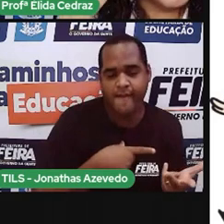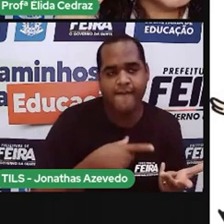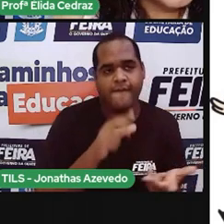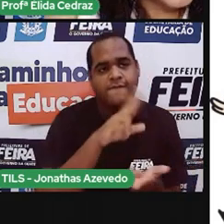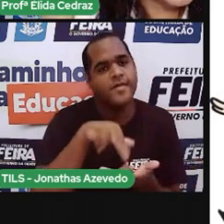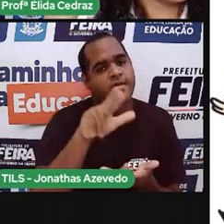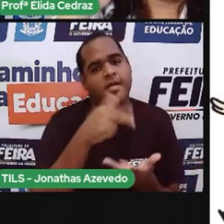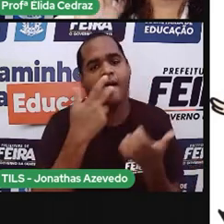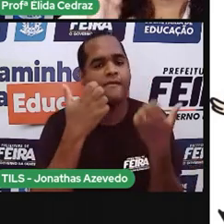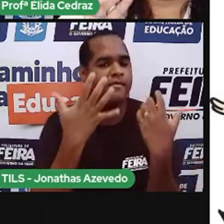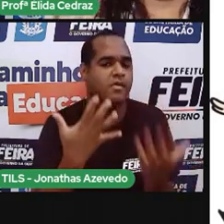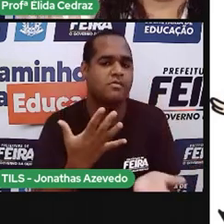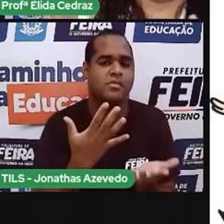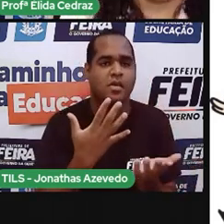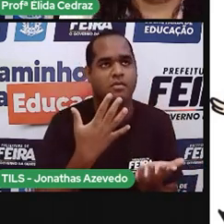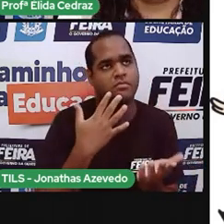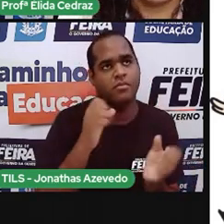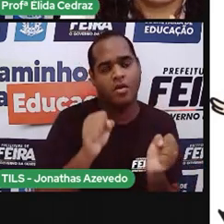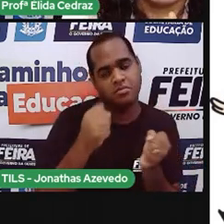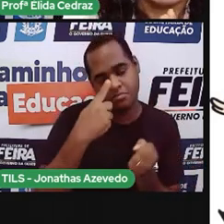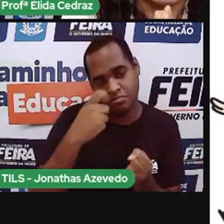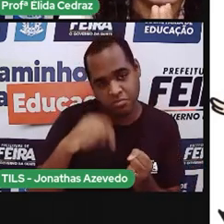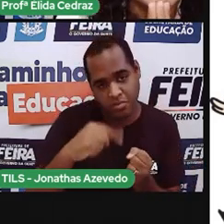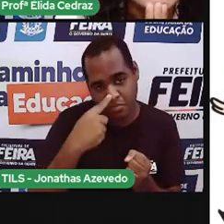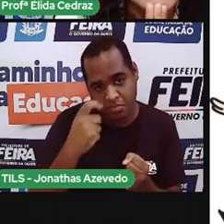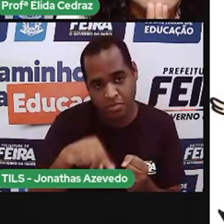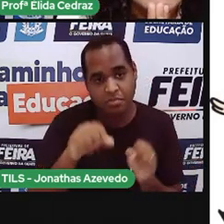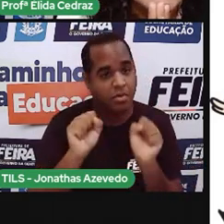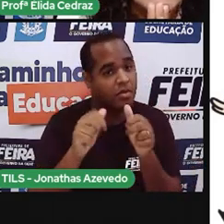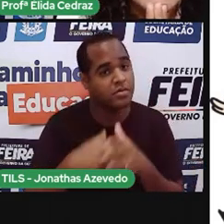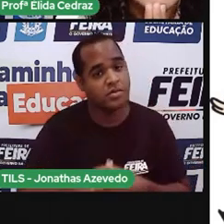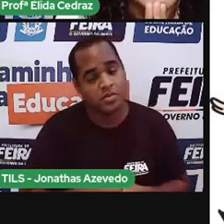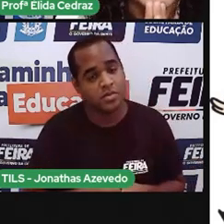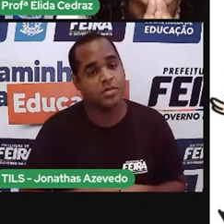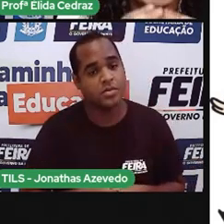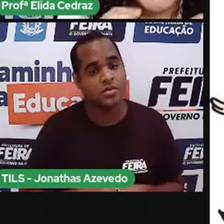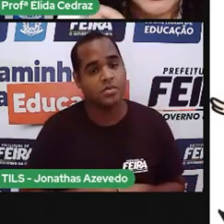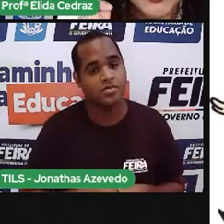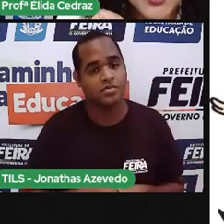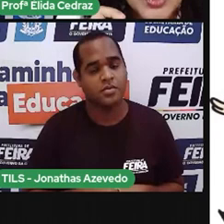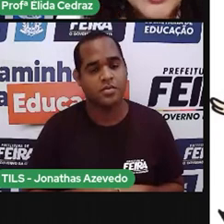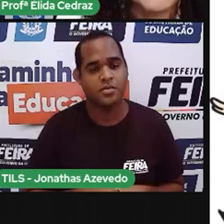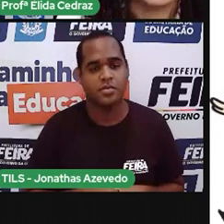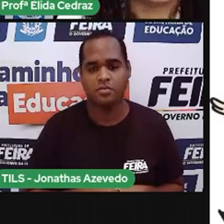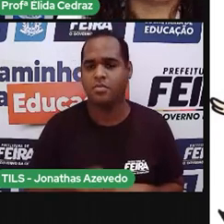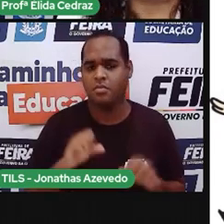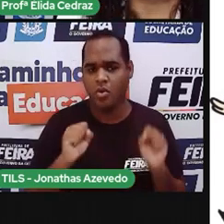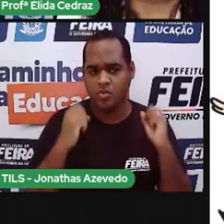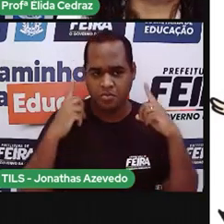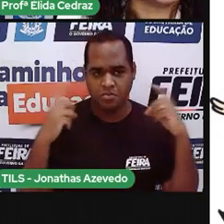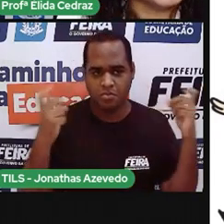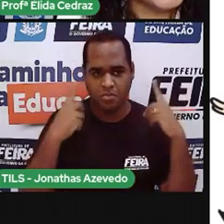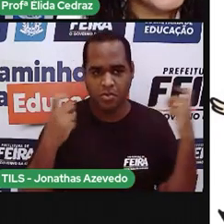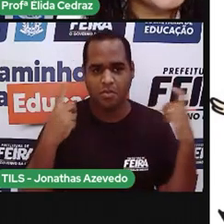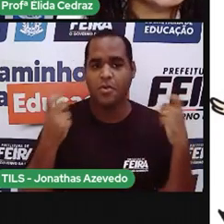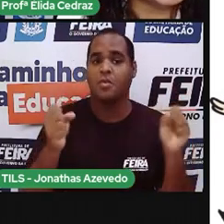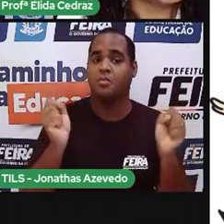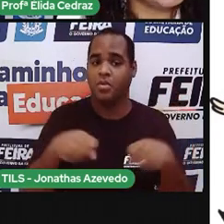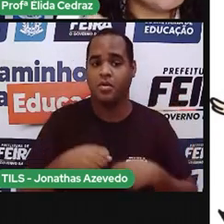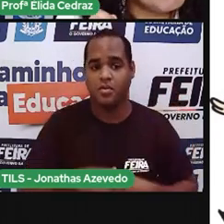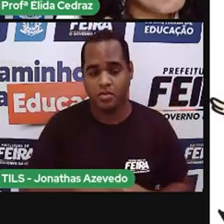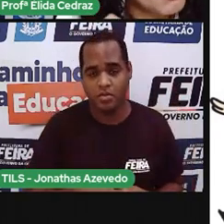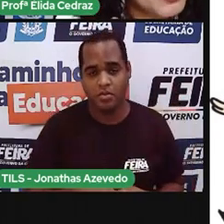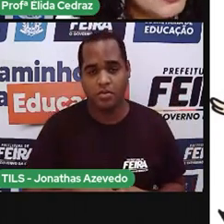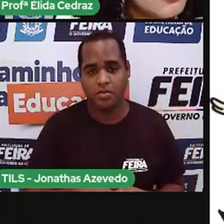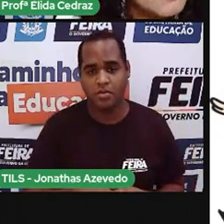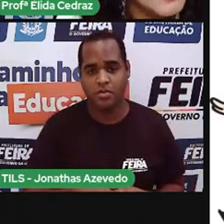na maioria das vezes a gente põe no lixo. Nós podemos fazer barulho e nós podemos